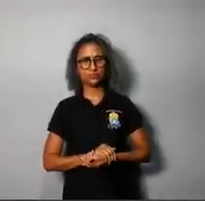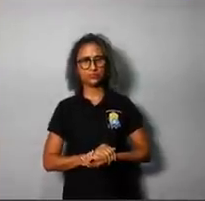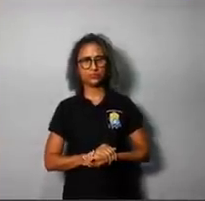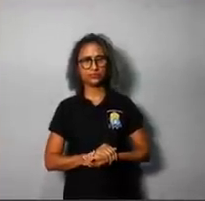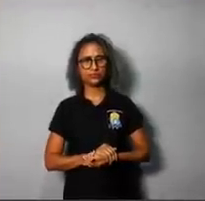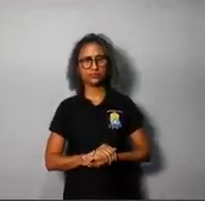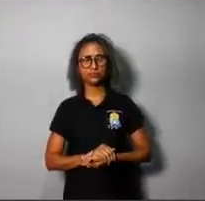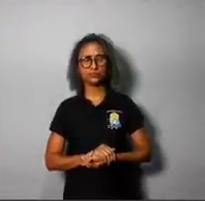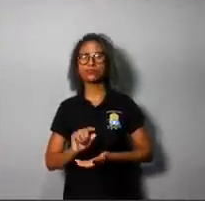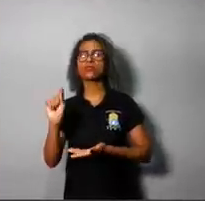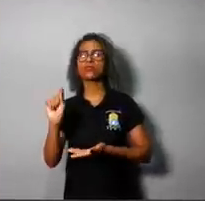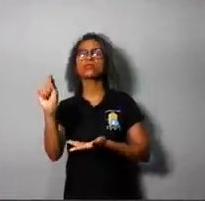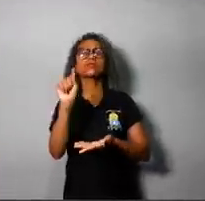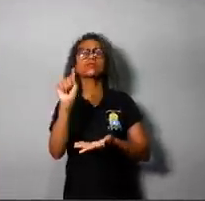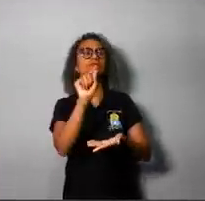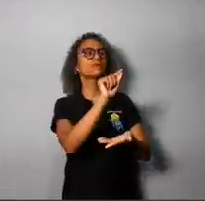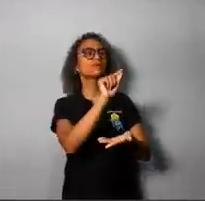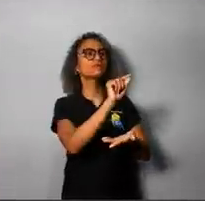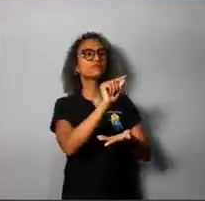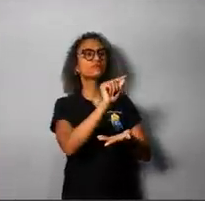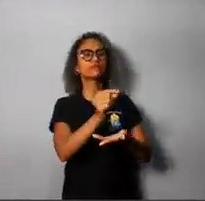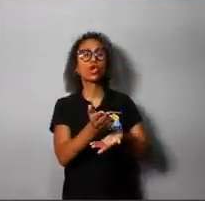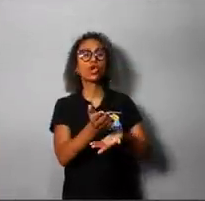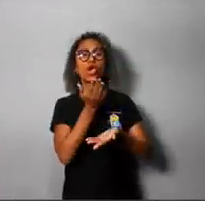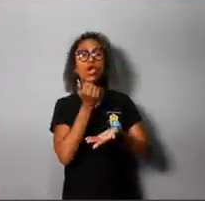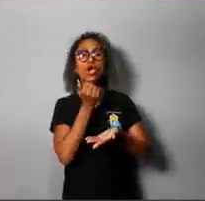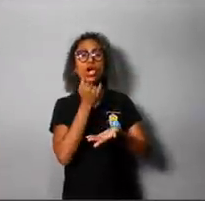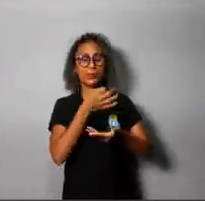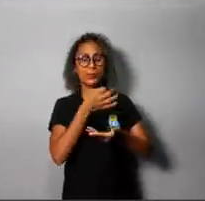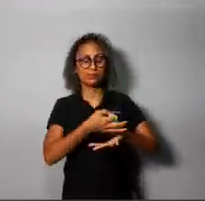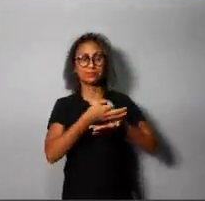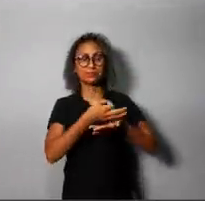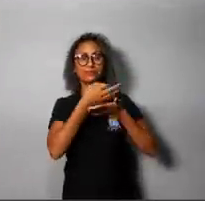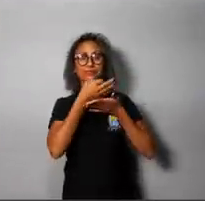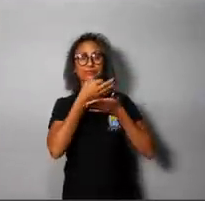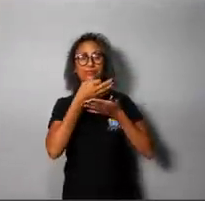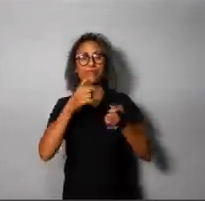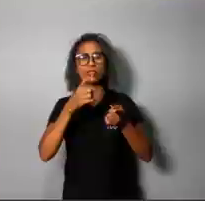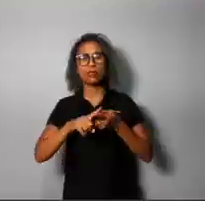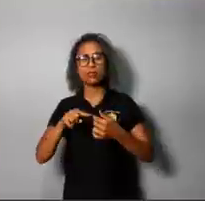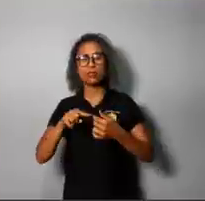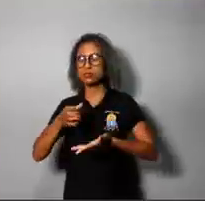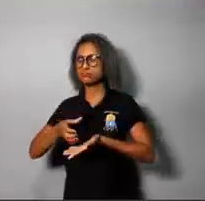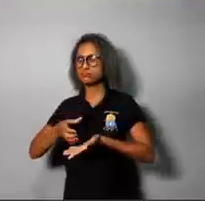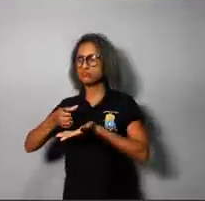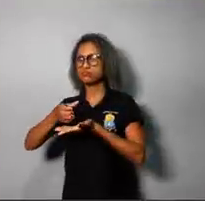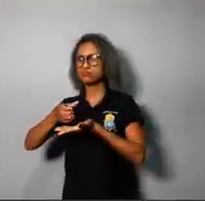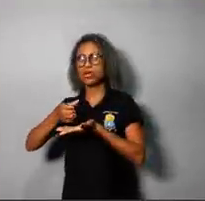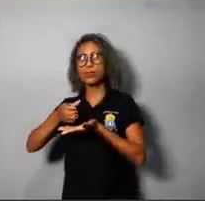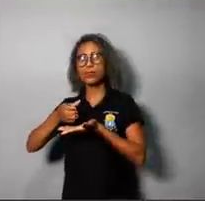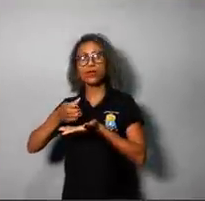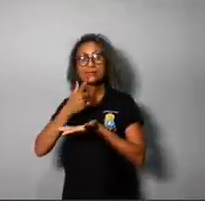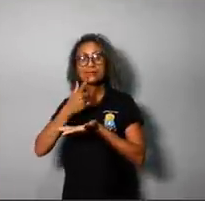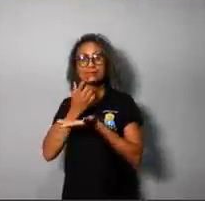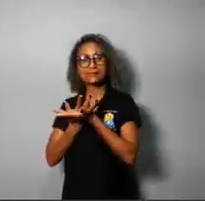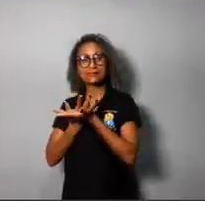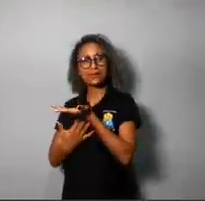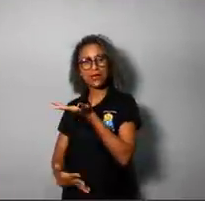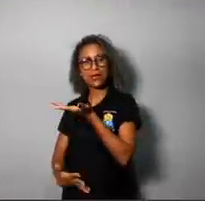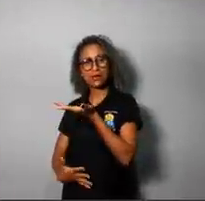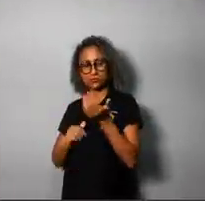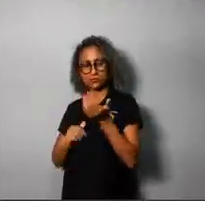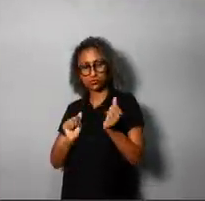Quem come minha carne e bebe meu sangue, permanece em mim e eu nele. Eis